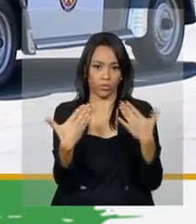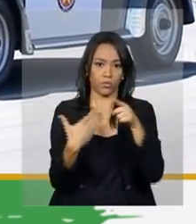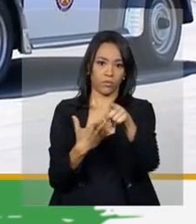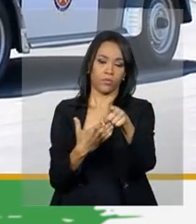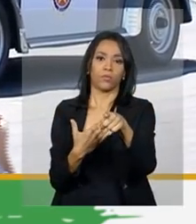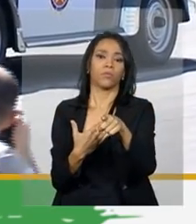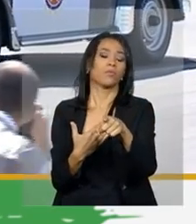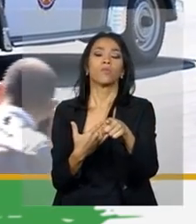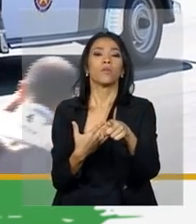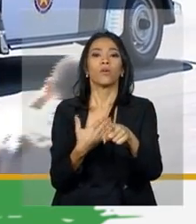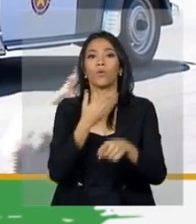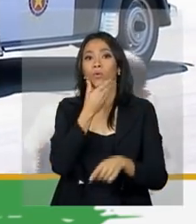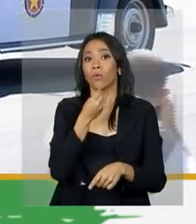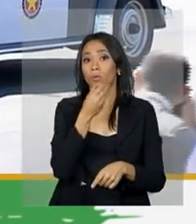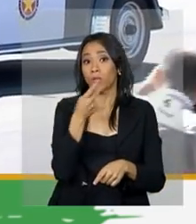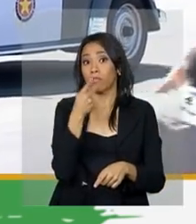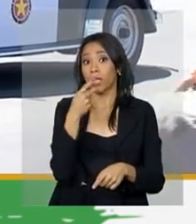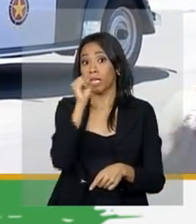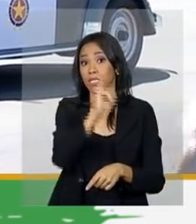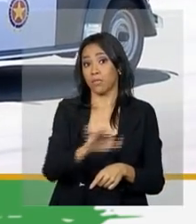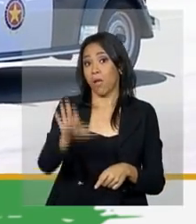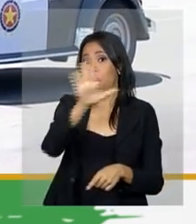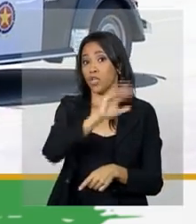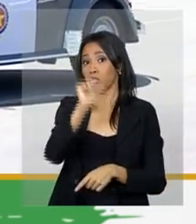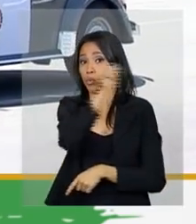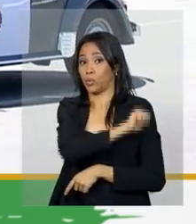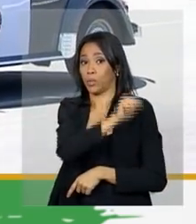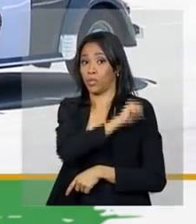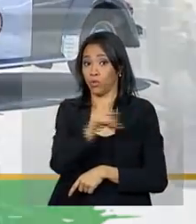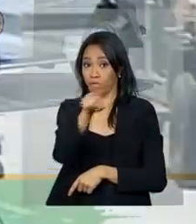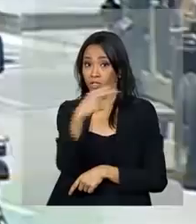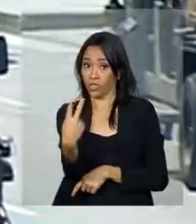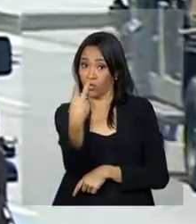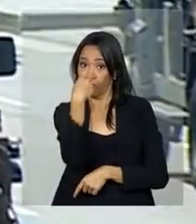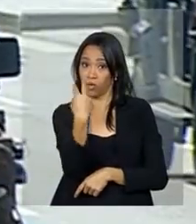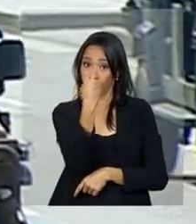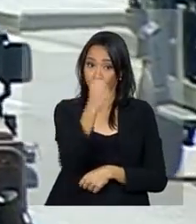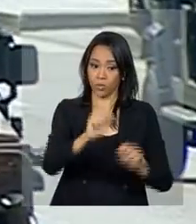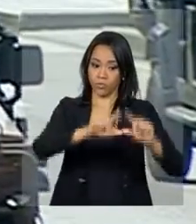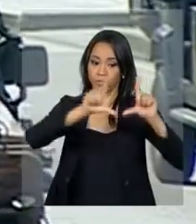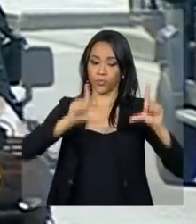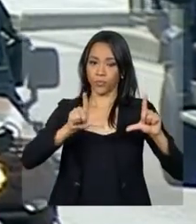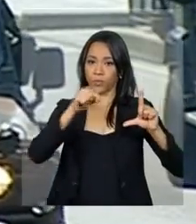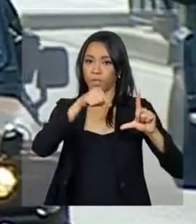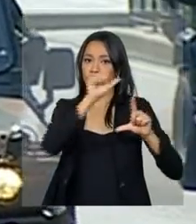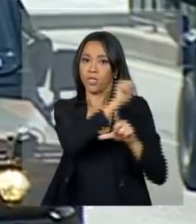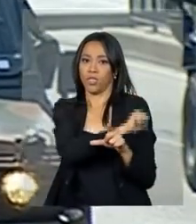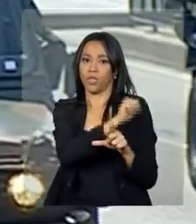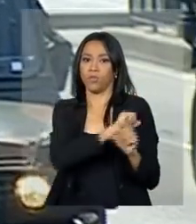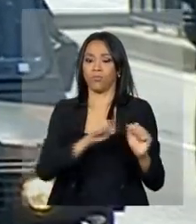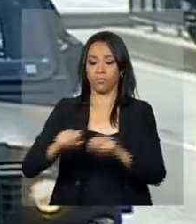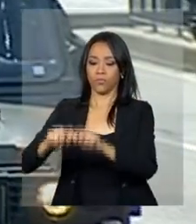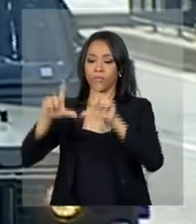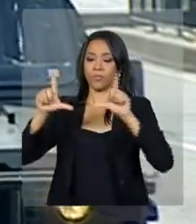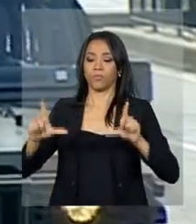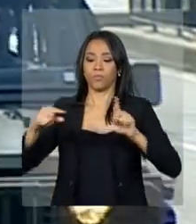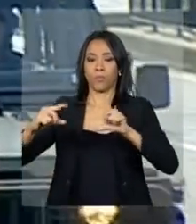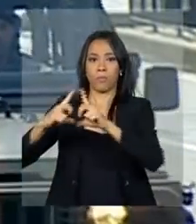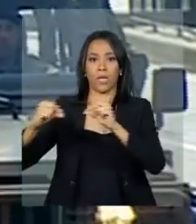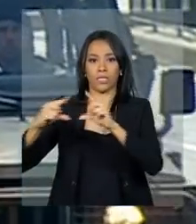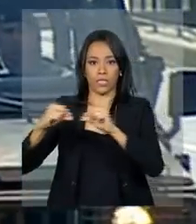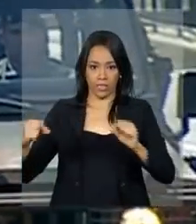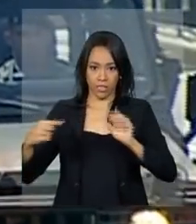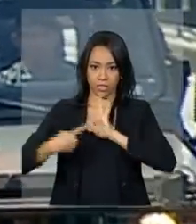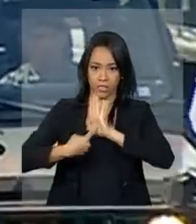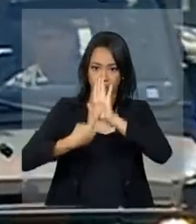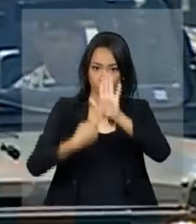Lembrando que o coronel está falando lá das imagens do Rio de Janeiro, que você acompanha simultaneamente aqui com a gente. Em Brasília, nós estamos vendo o desfile da Polícia